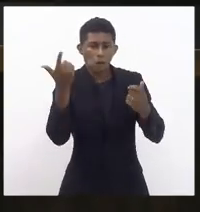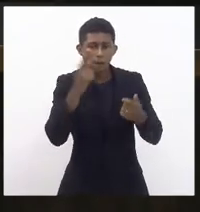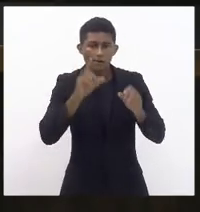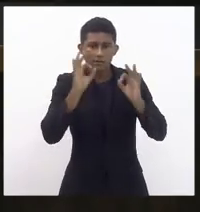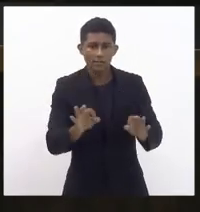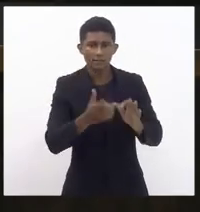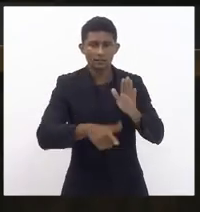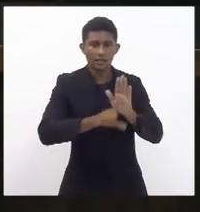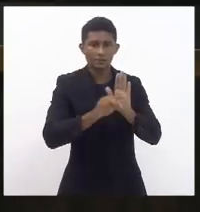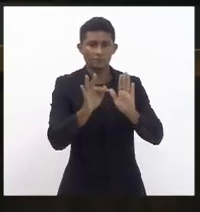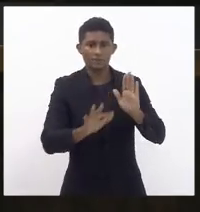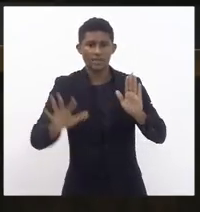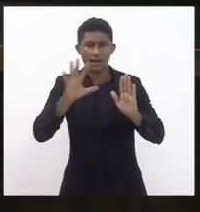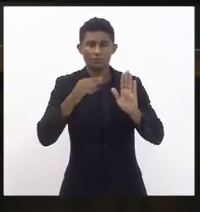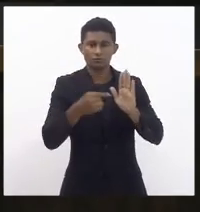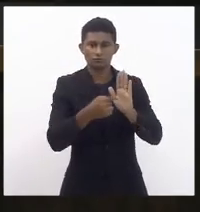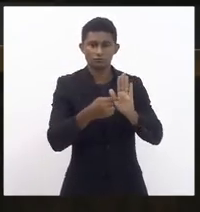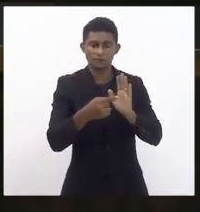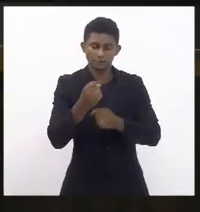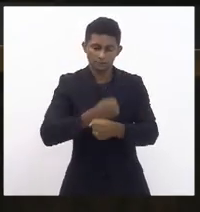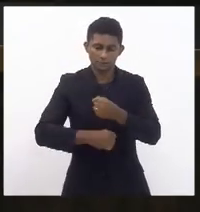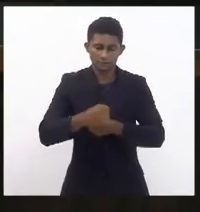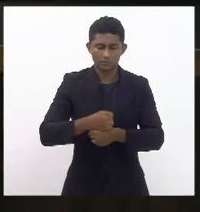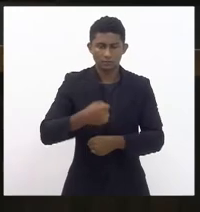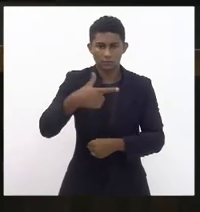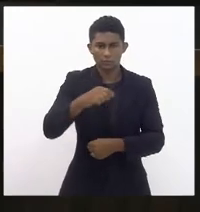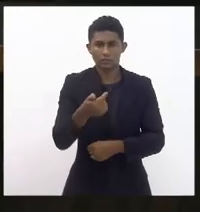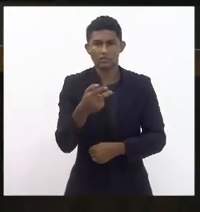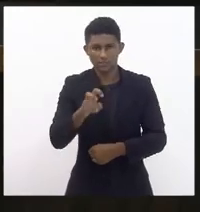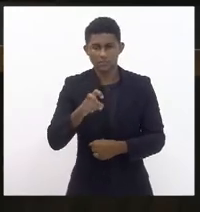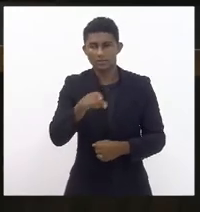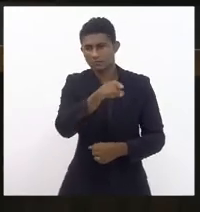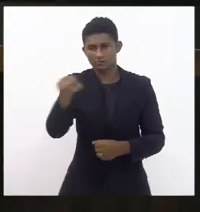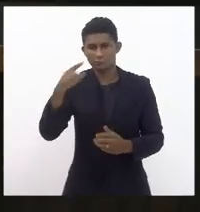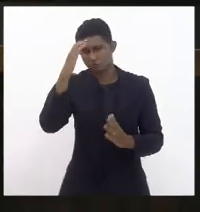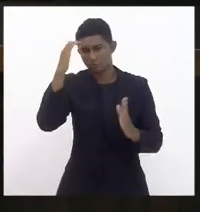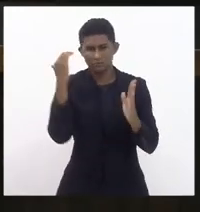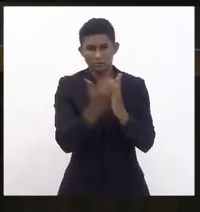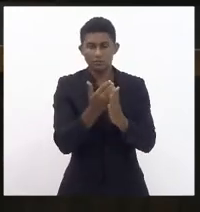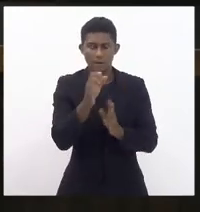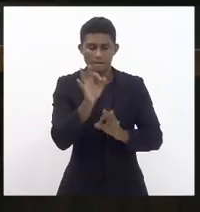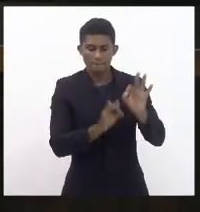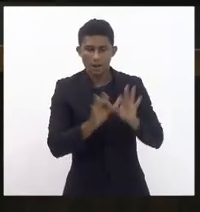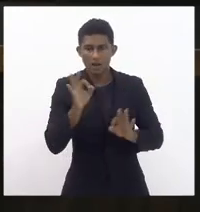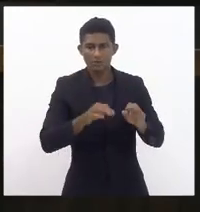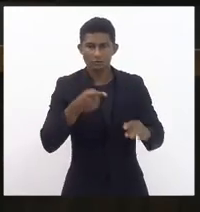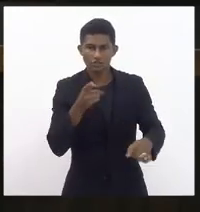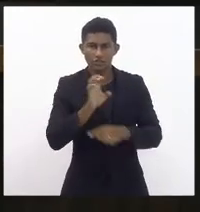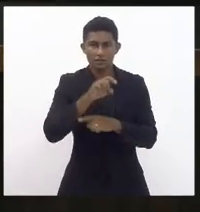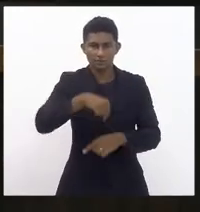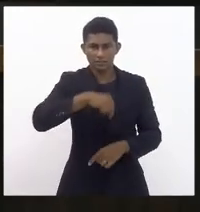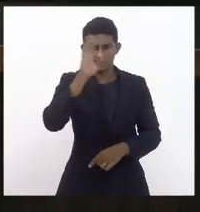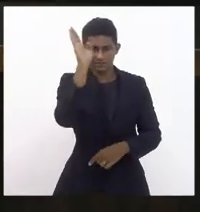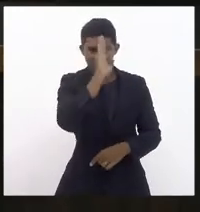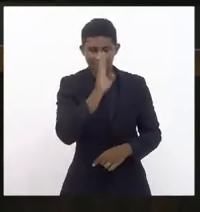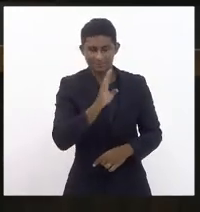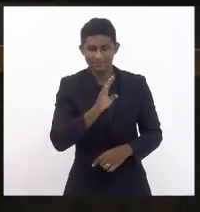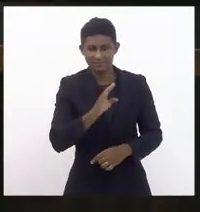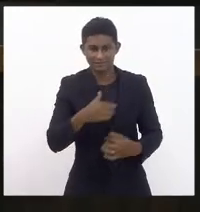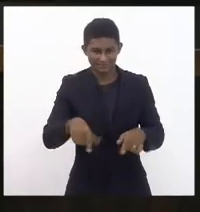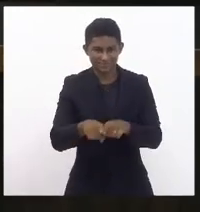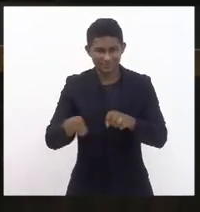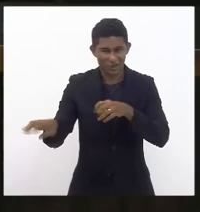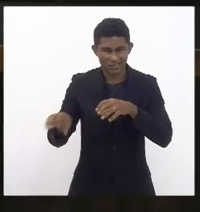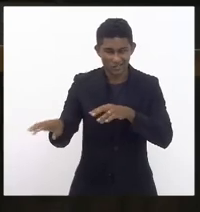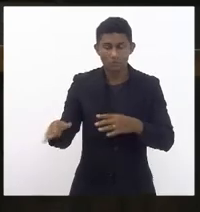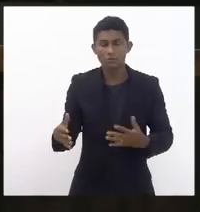lei federal de 2015 para elaboração não só do plano Estadual de Educação mas resolver de vez essa